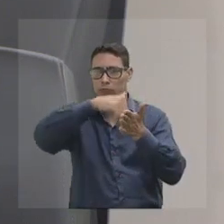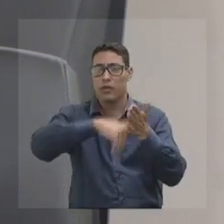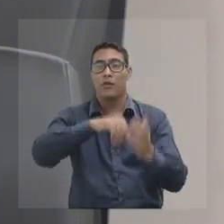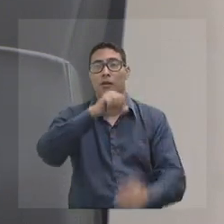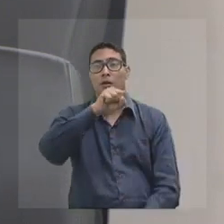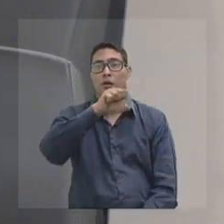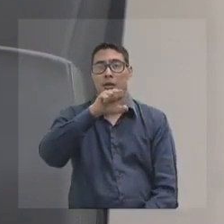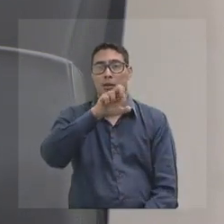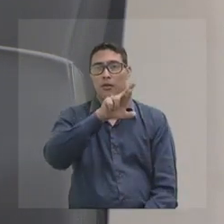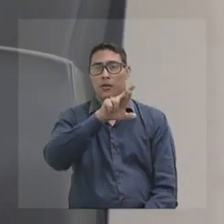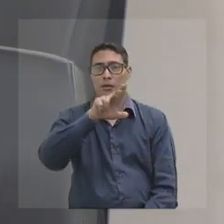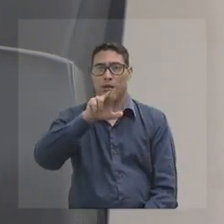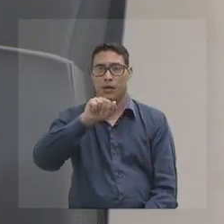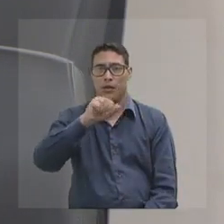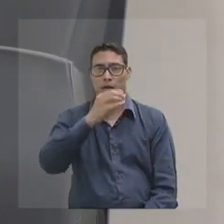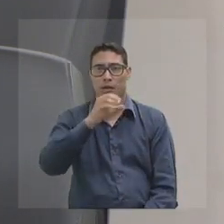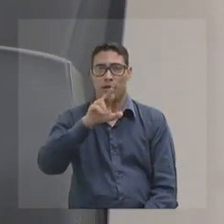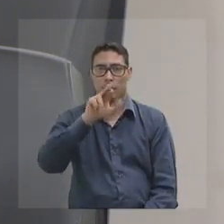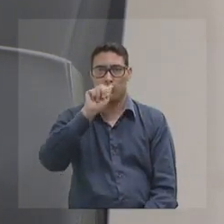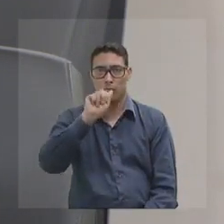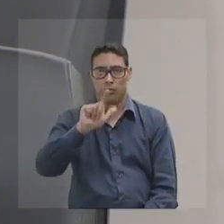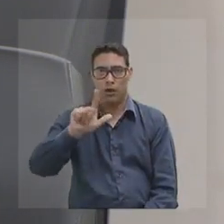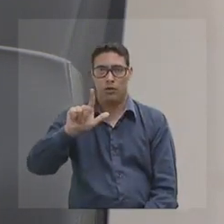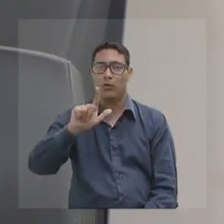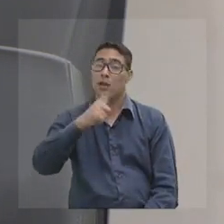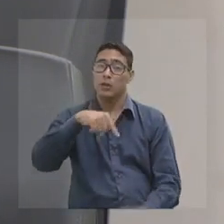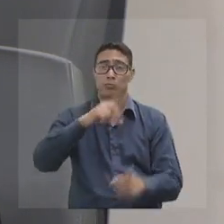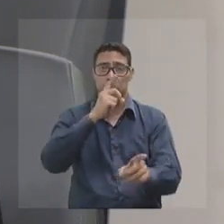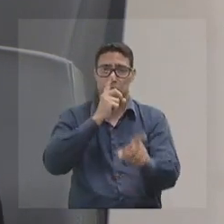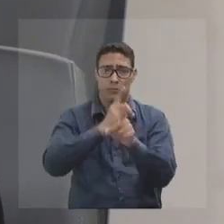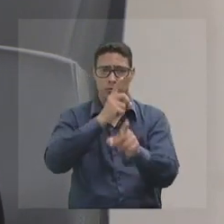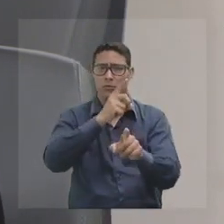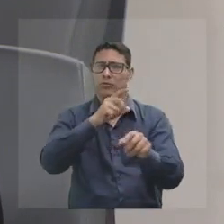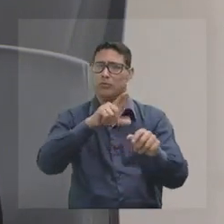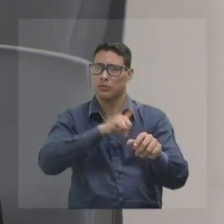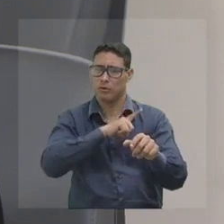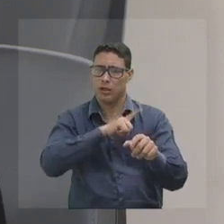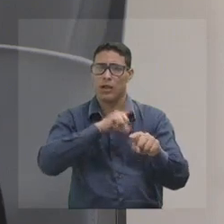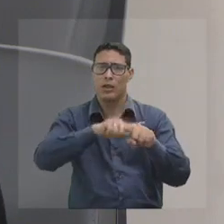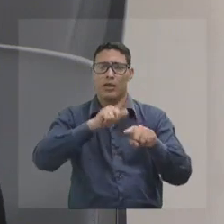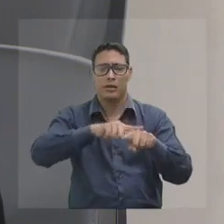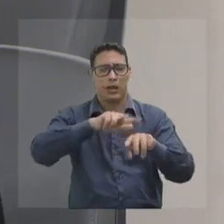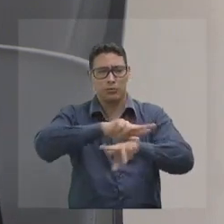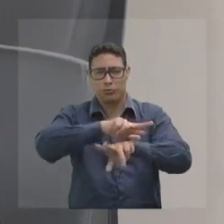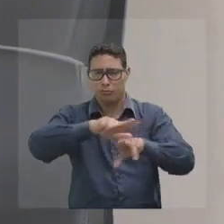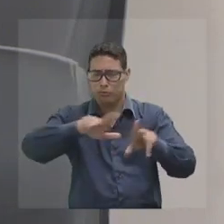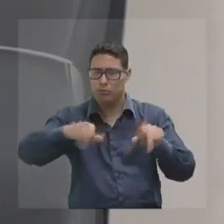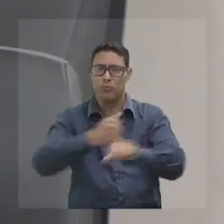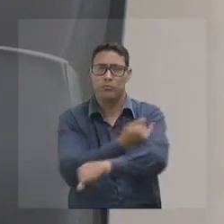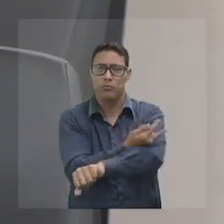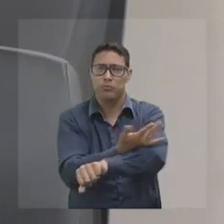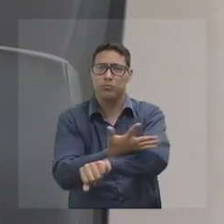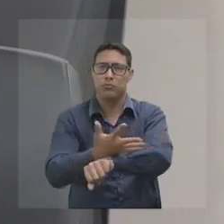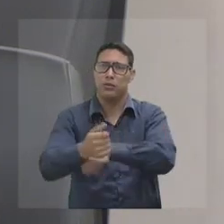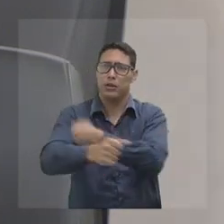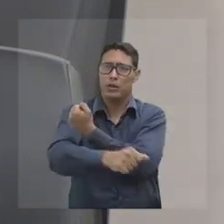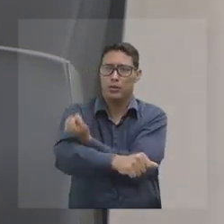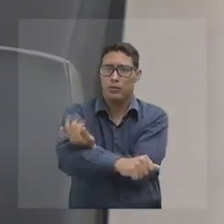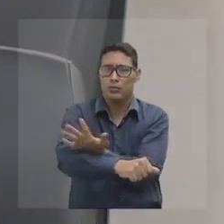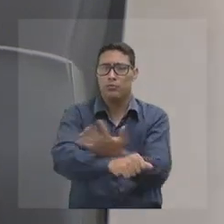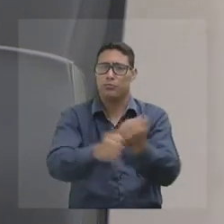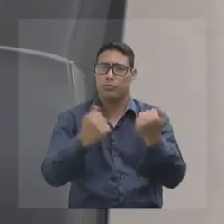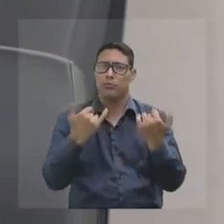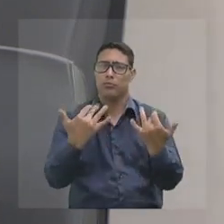é aquele momento foi detectado uma supressão de vegetação é na região que no processo